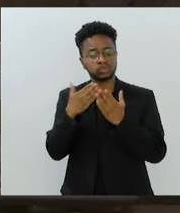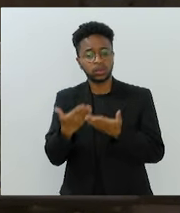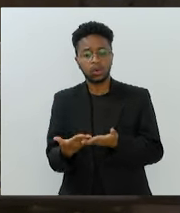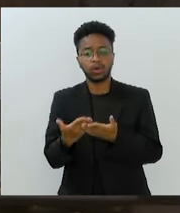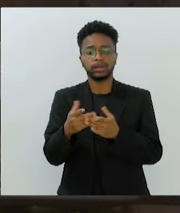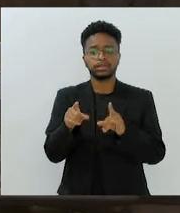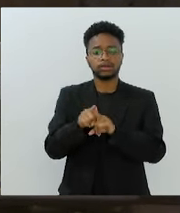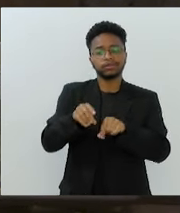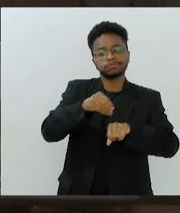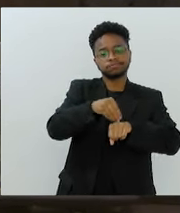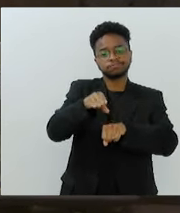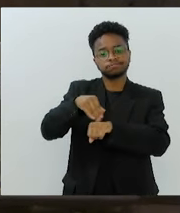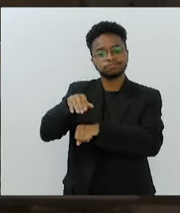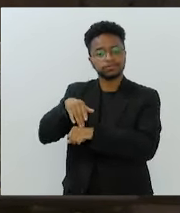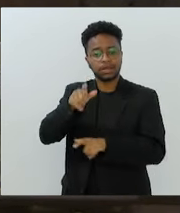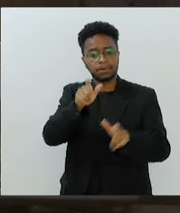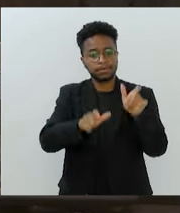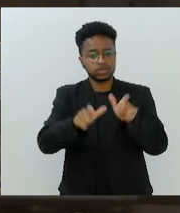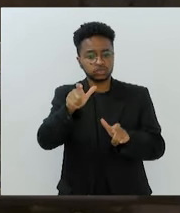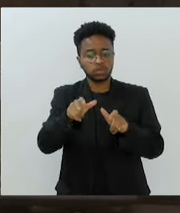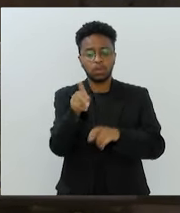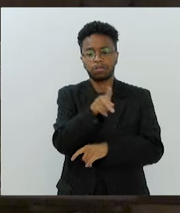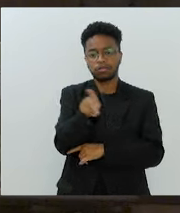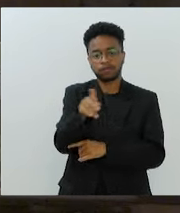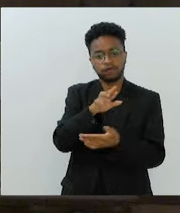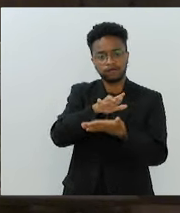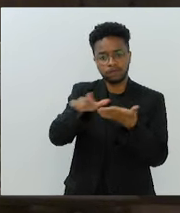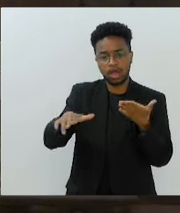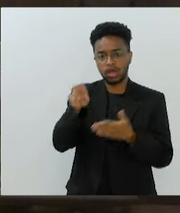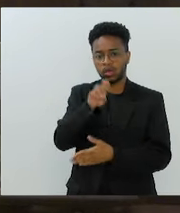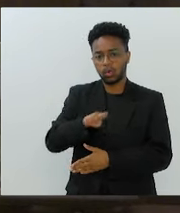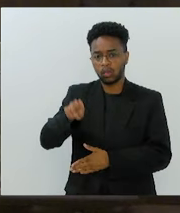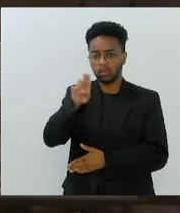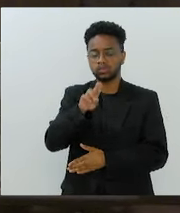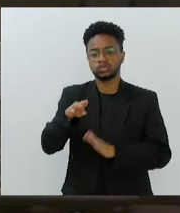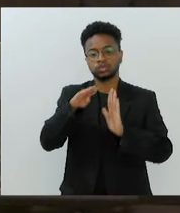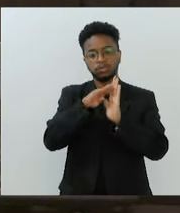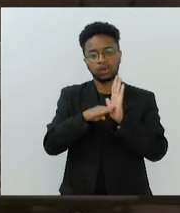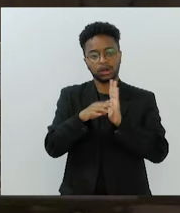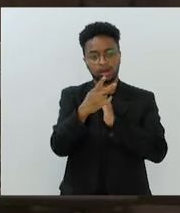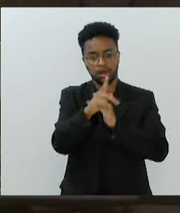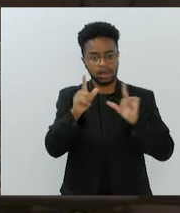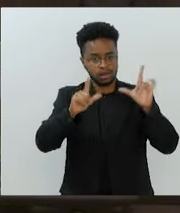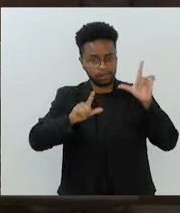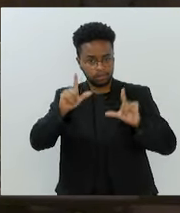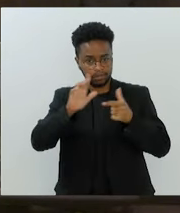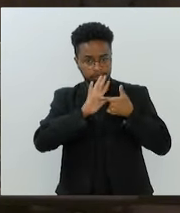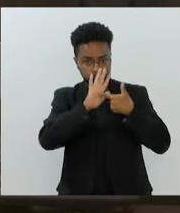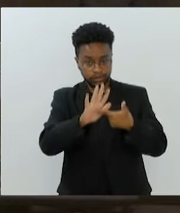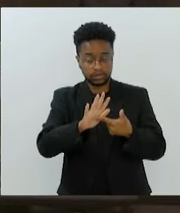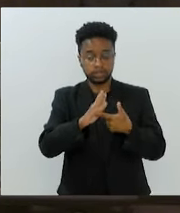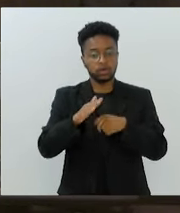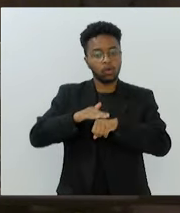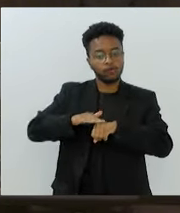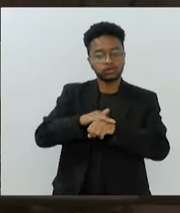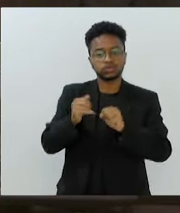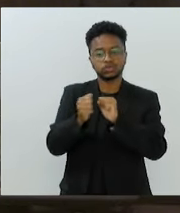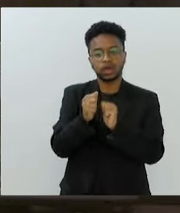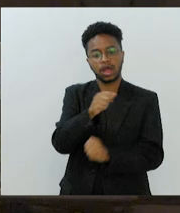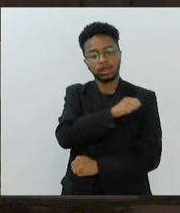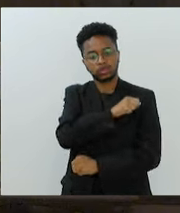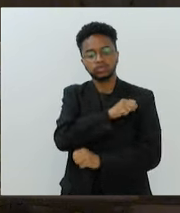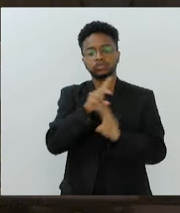pessoas, vários professores usam os programas do André para conversar com os alunos sobre